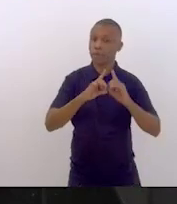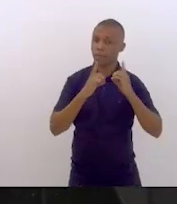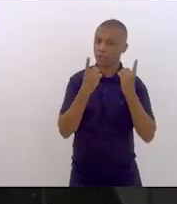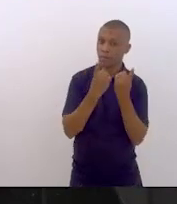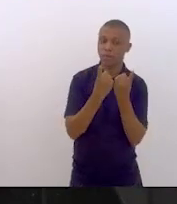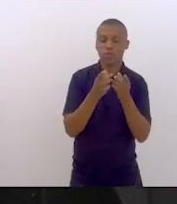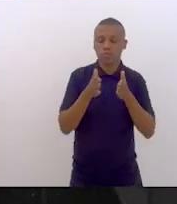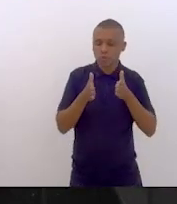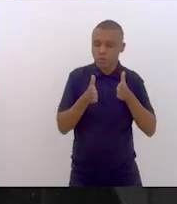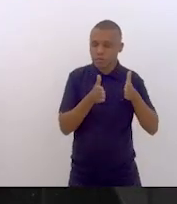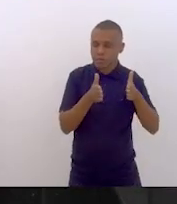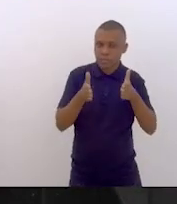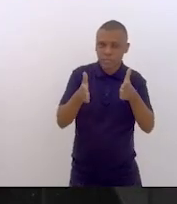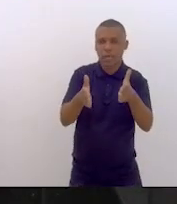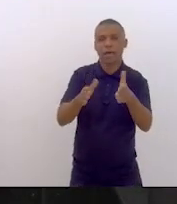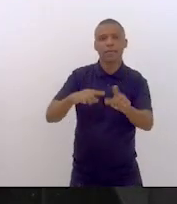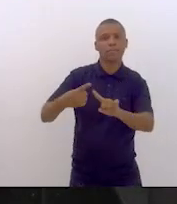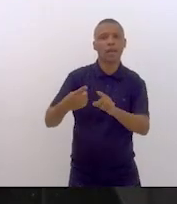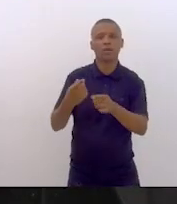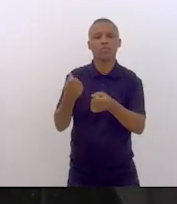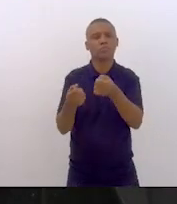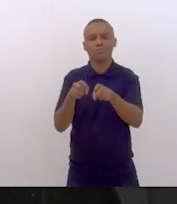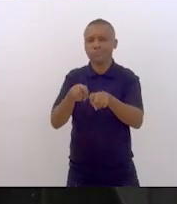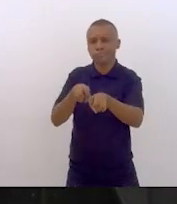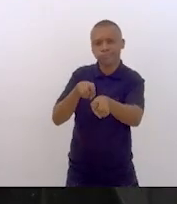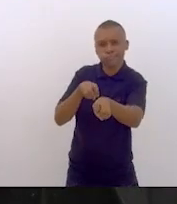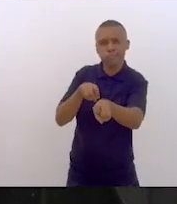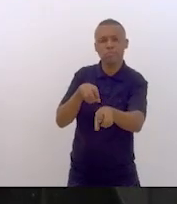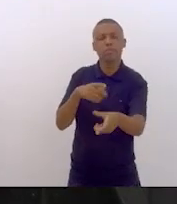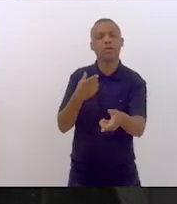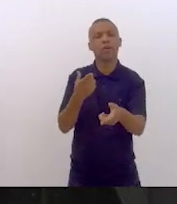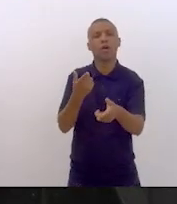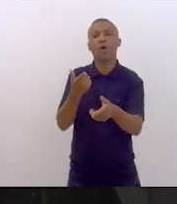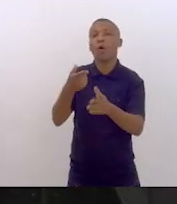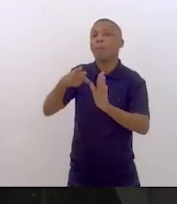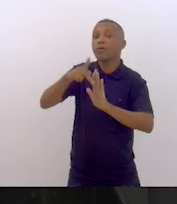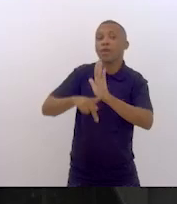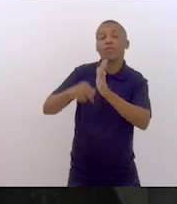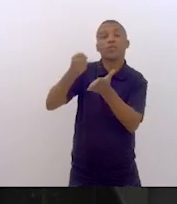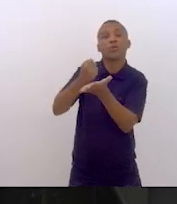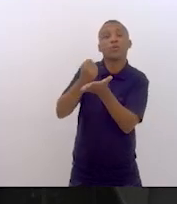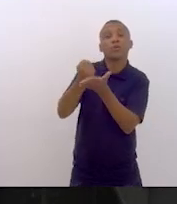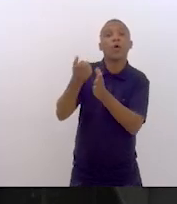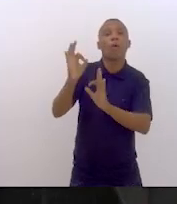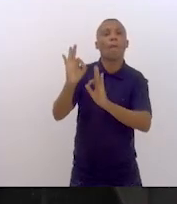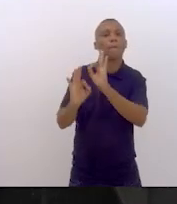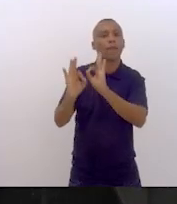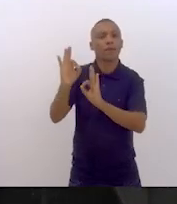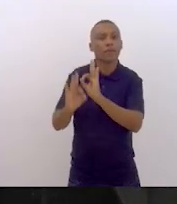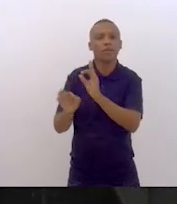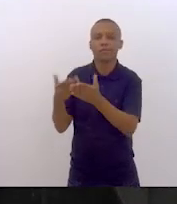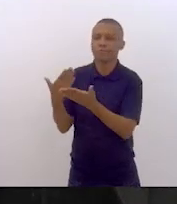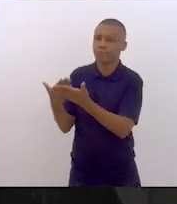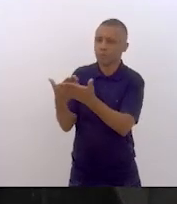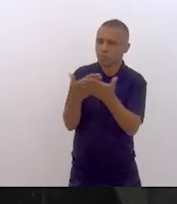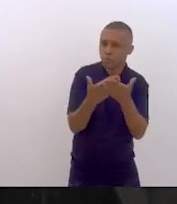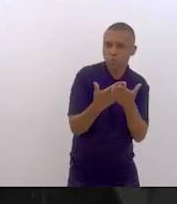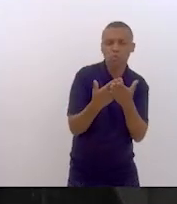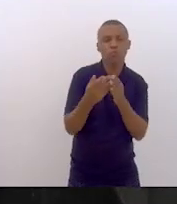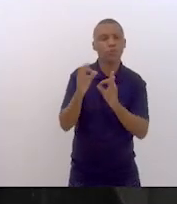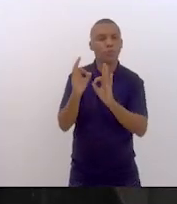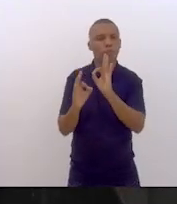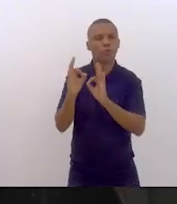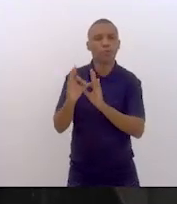o projeto que contratou o planejamento estudos e projetos rodoviários